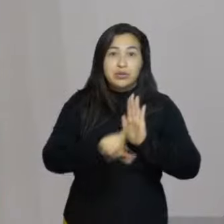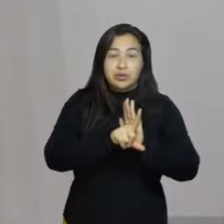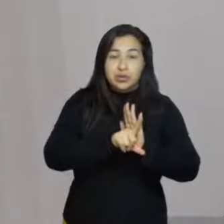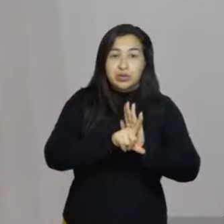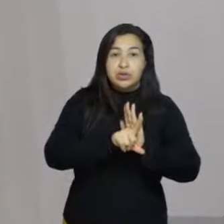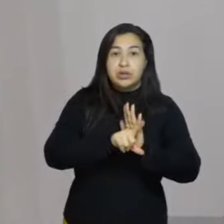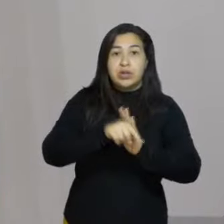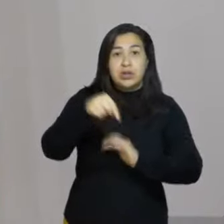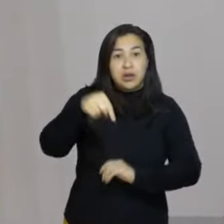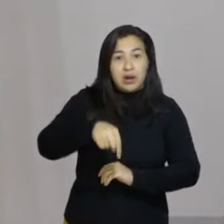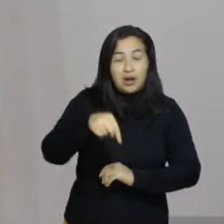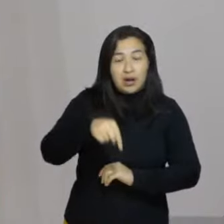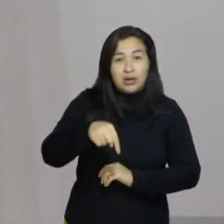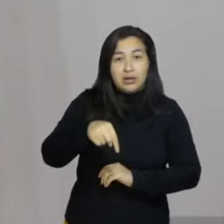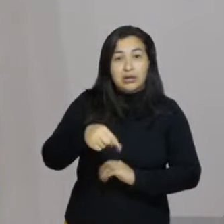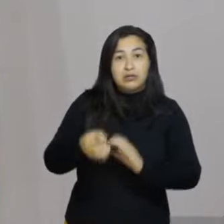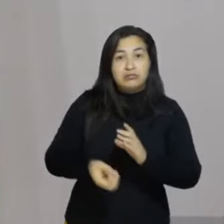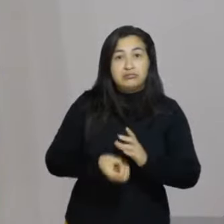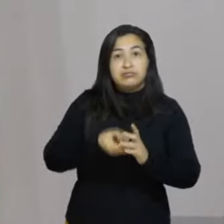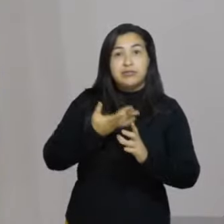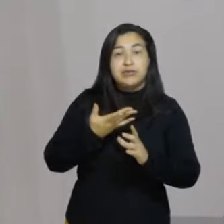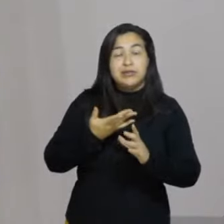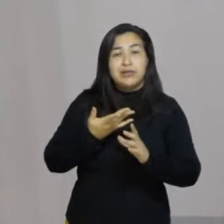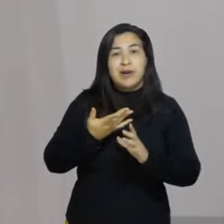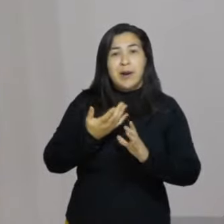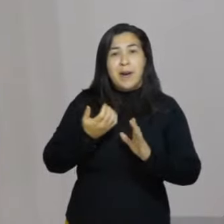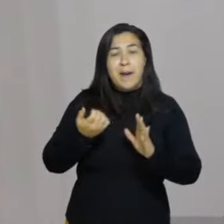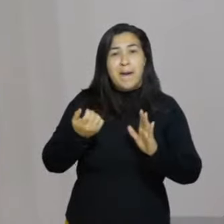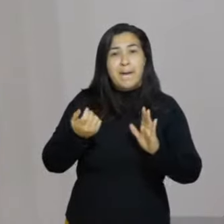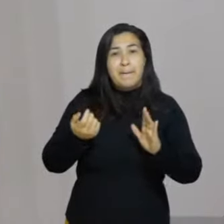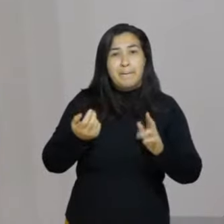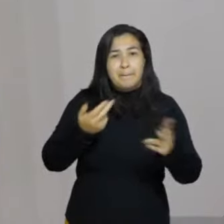Legislativa para ficar marcado esse momento,